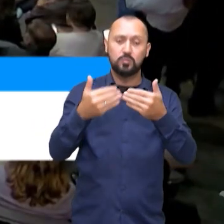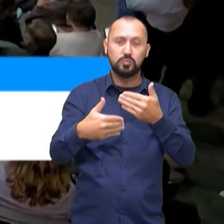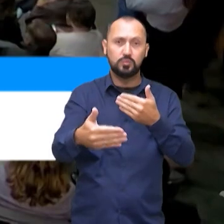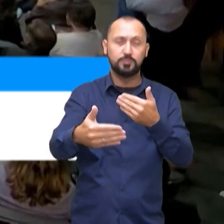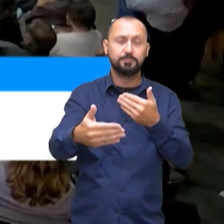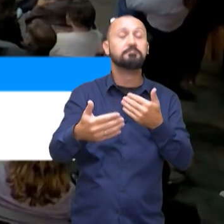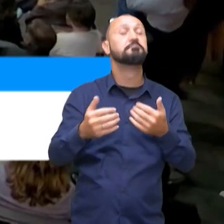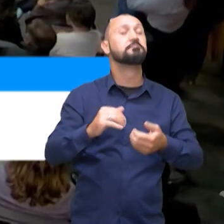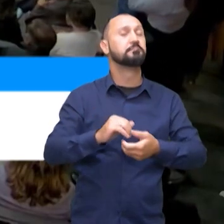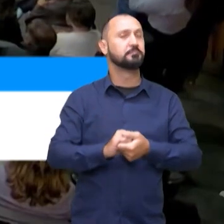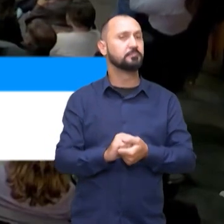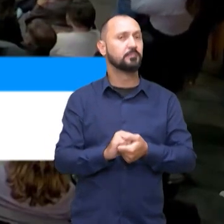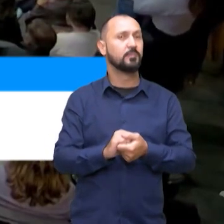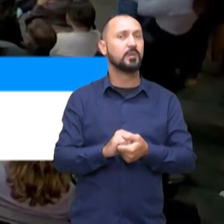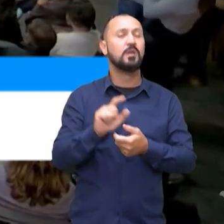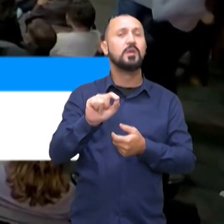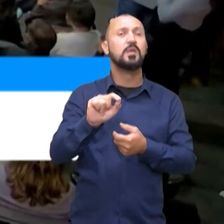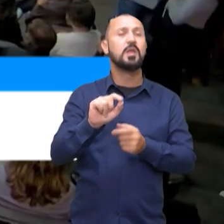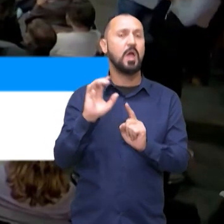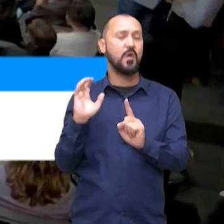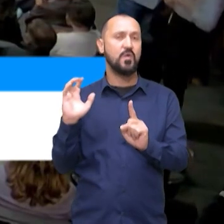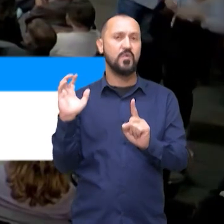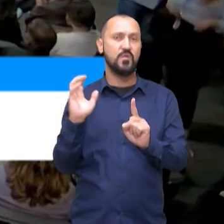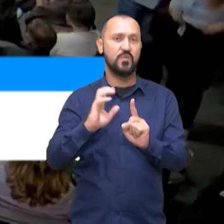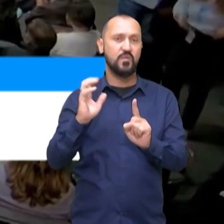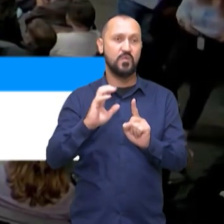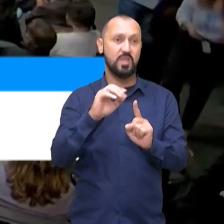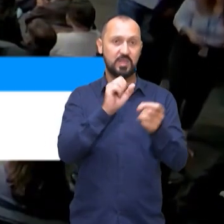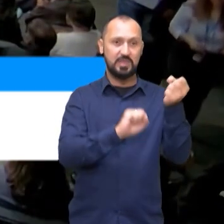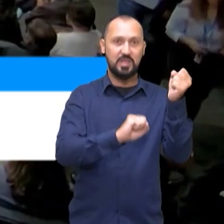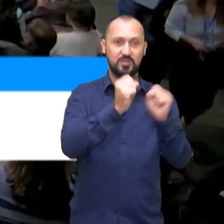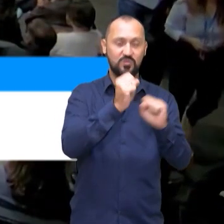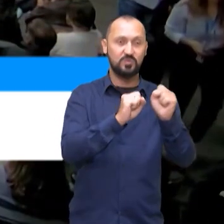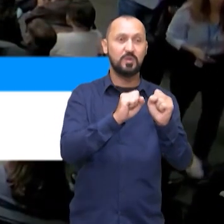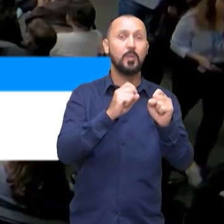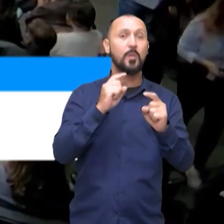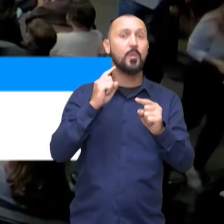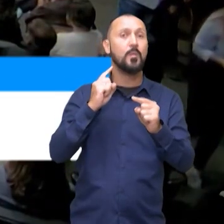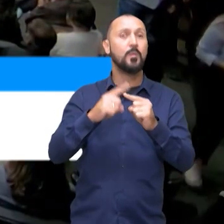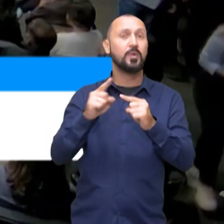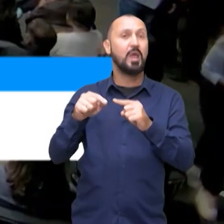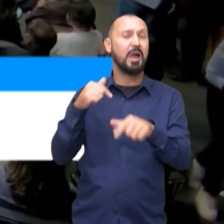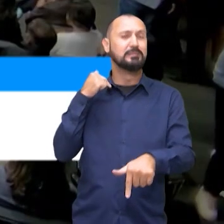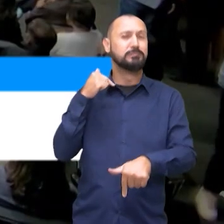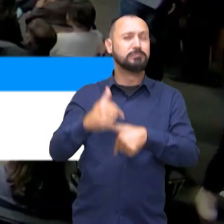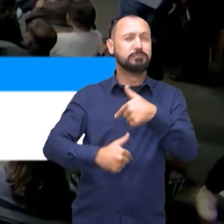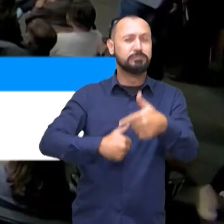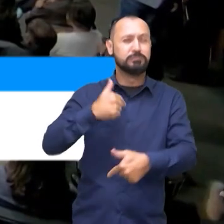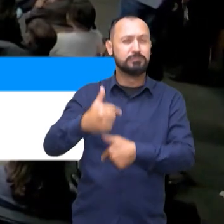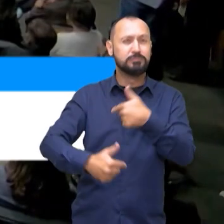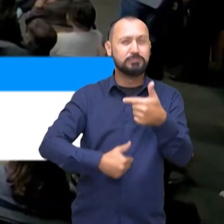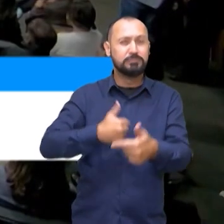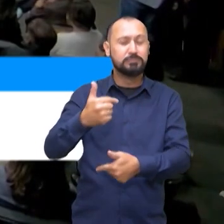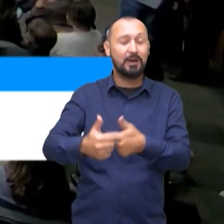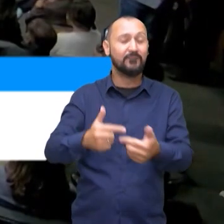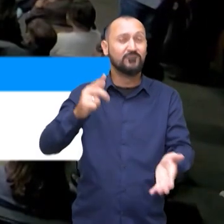bem. E fruto dessa indústria ir tão bem é fruto de muito trabalho